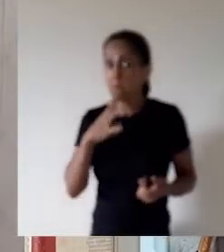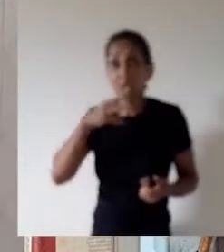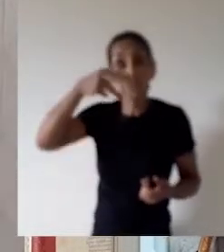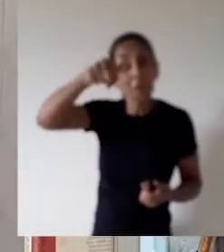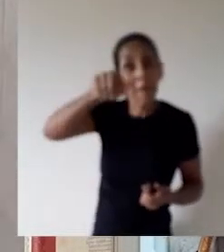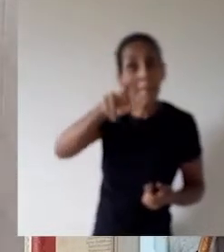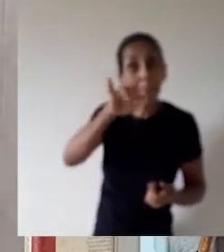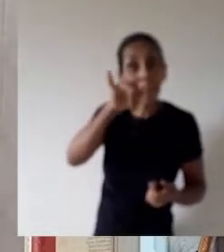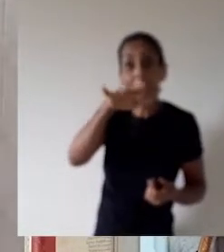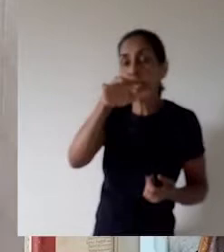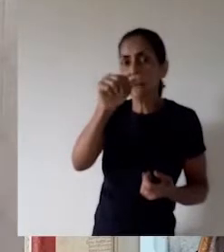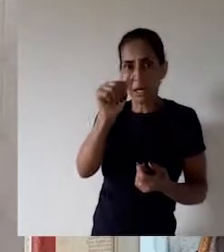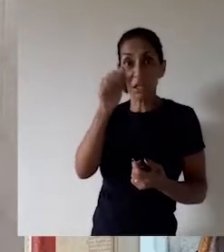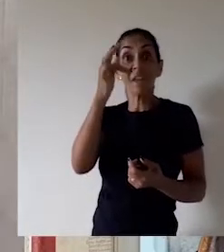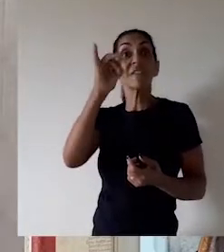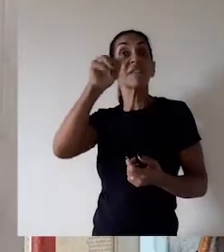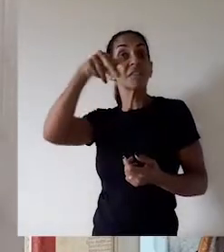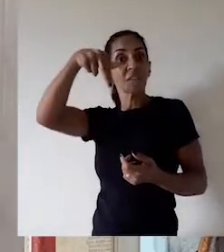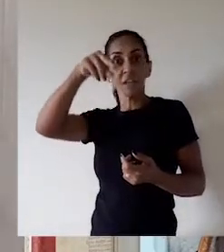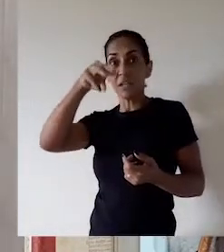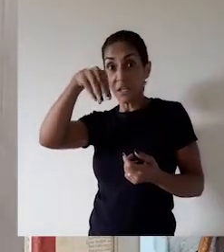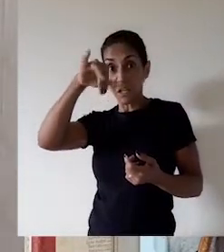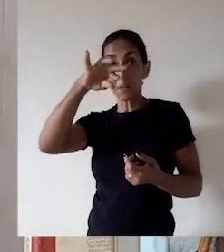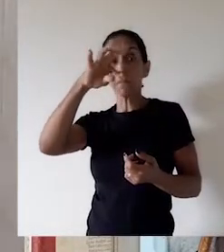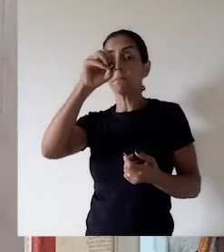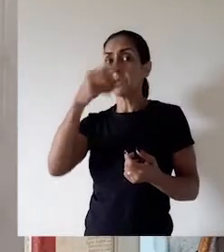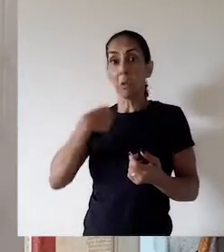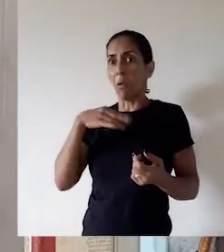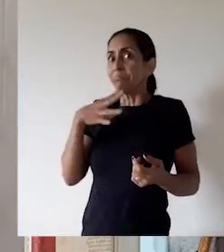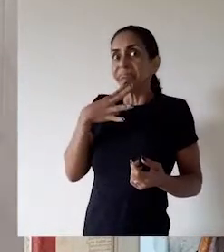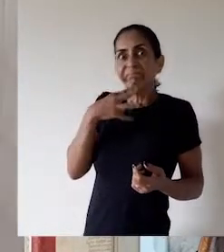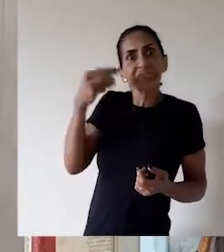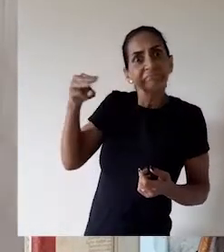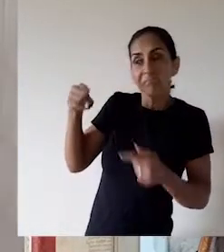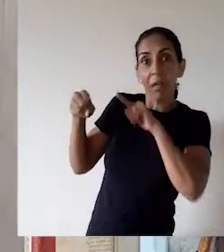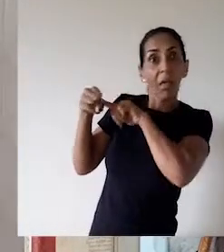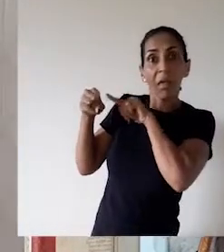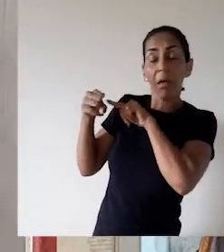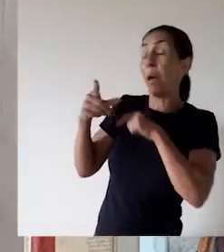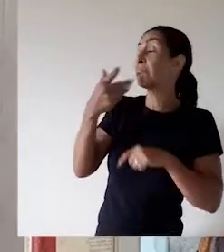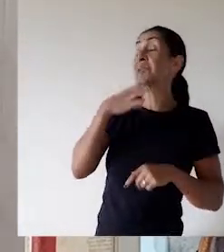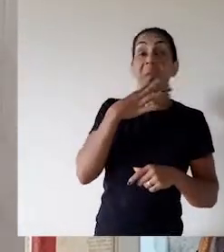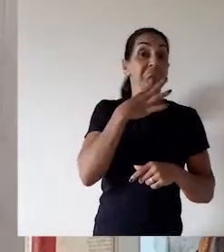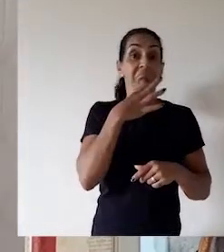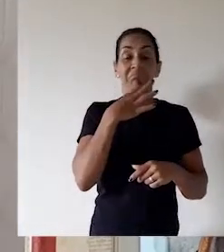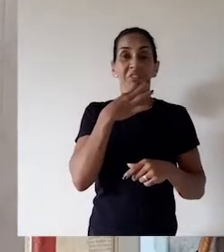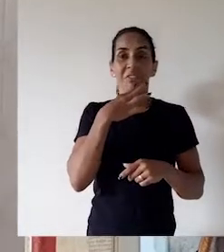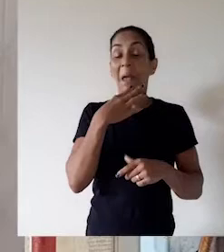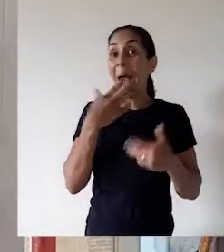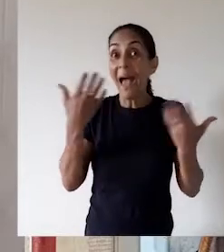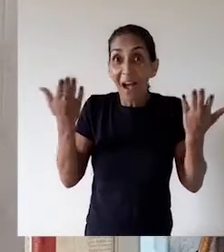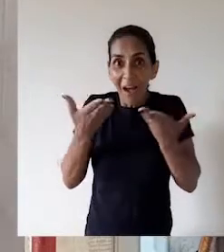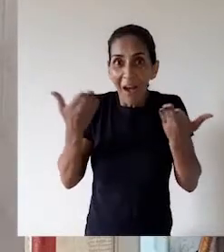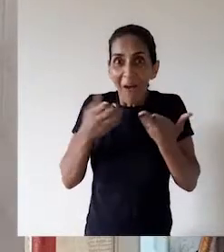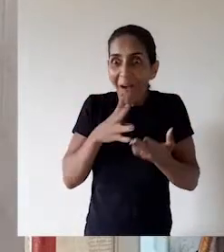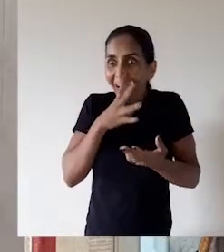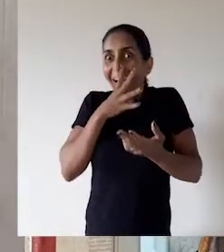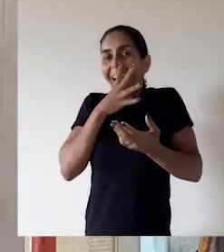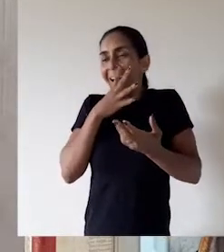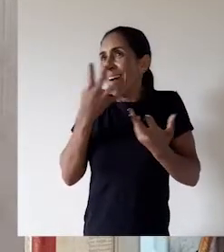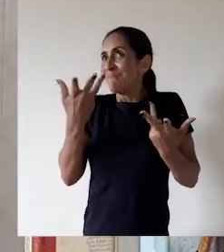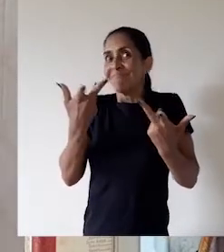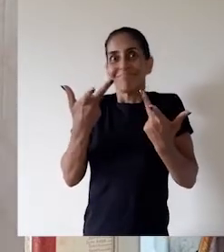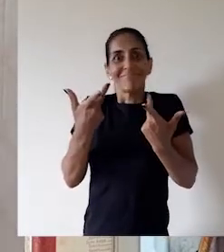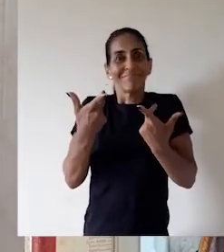envergonhada por isso, porque ela é uma brasileira romancista e como assim que eu não conhecia? Mas passei a conhecer a partir de agora e super admirar